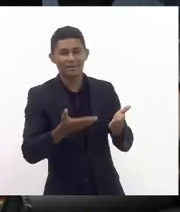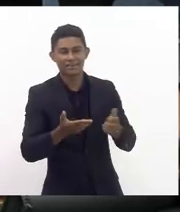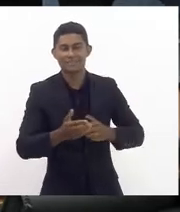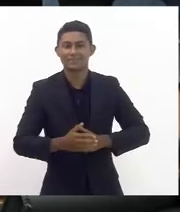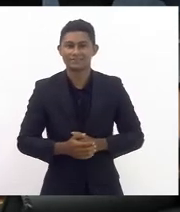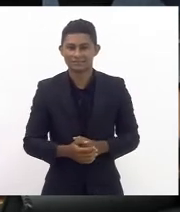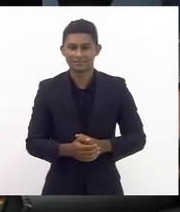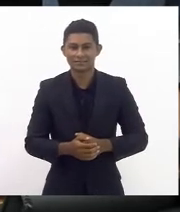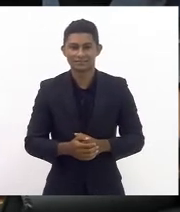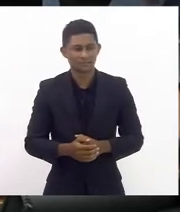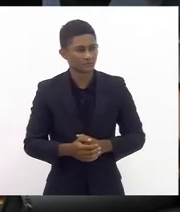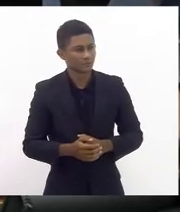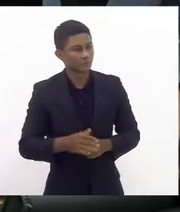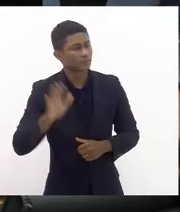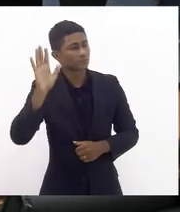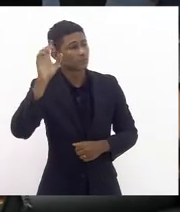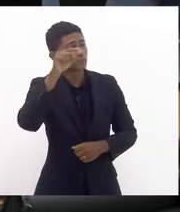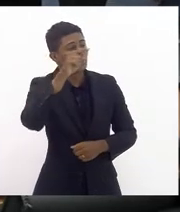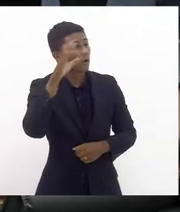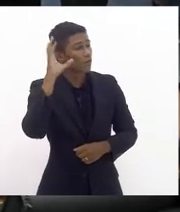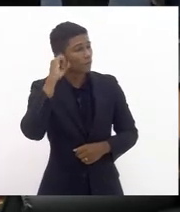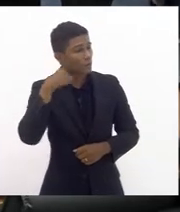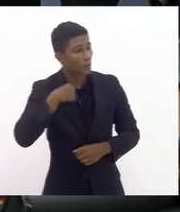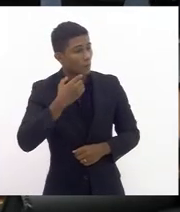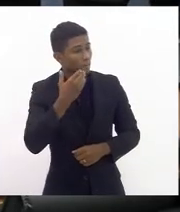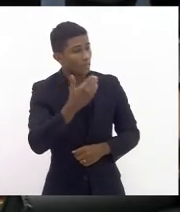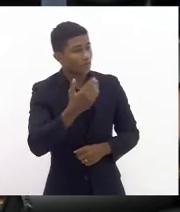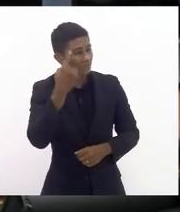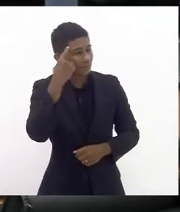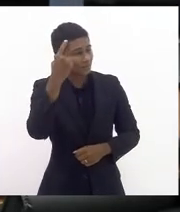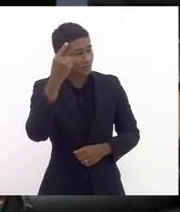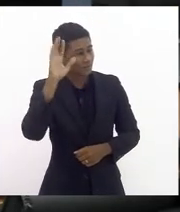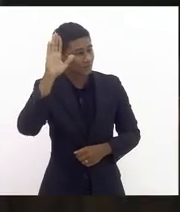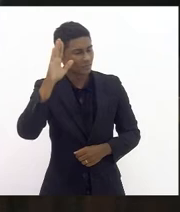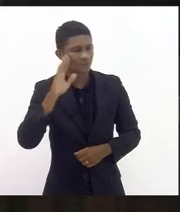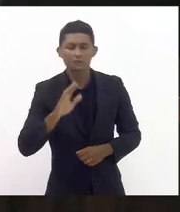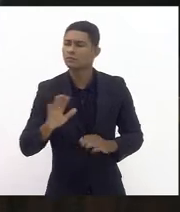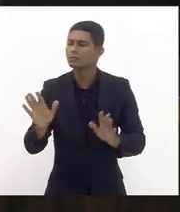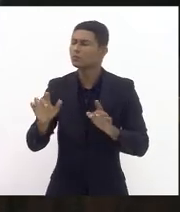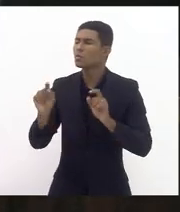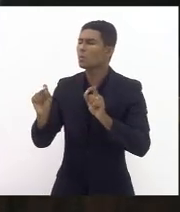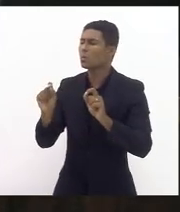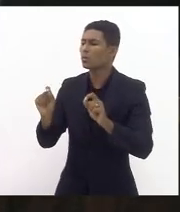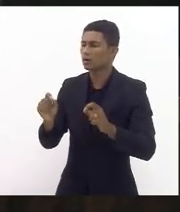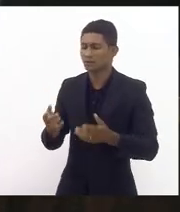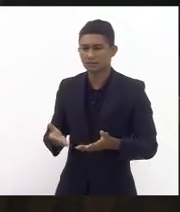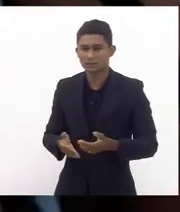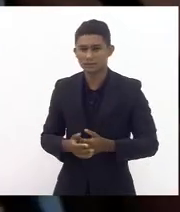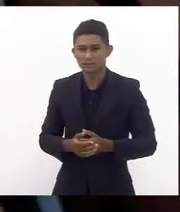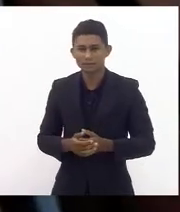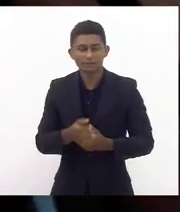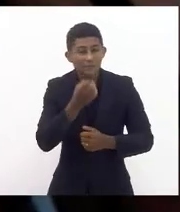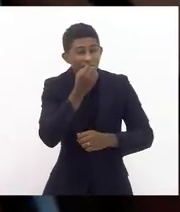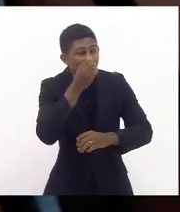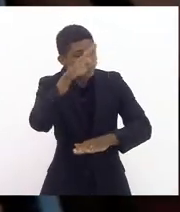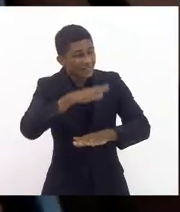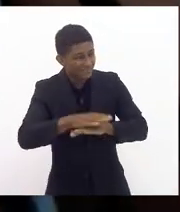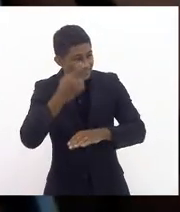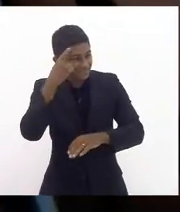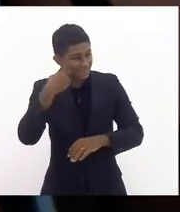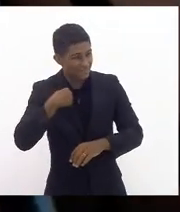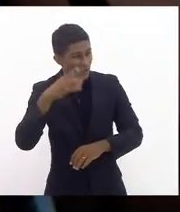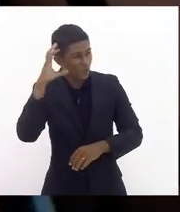Presidente, o senhor ouviu a minha solicitação para discussão? Um instante, Valdec. Oi, Mônica. Boa tarde, presidente. O senhor ouviu a